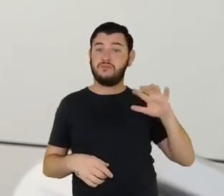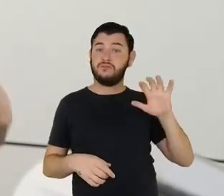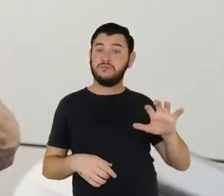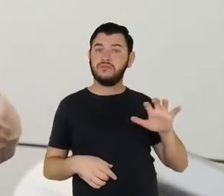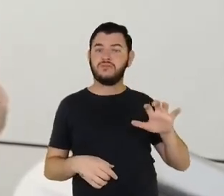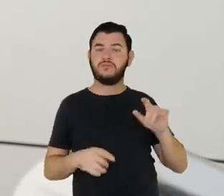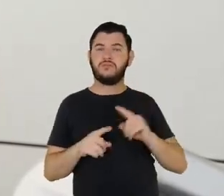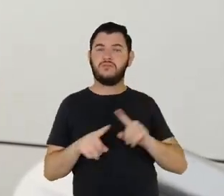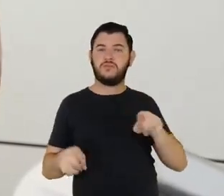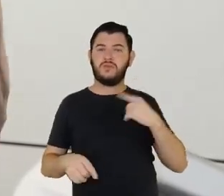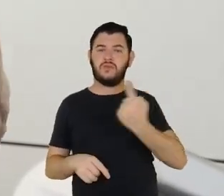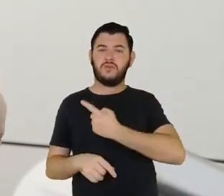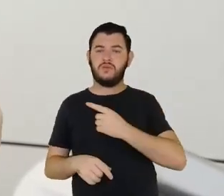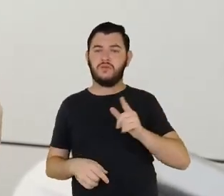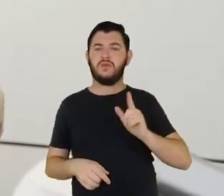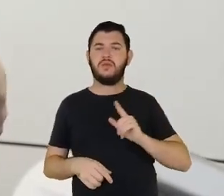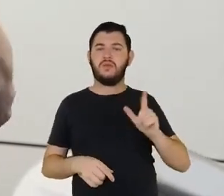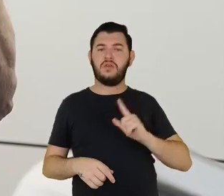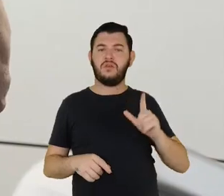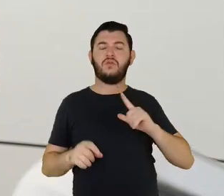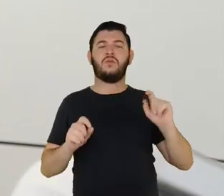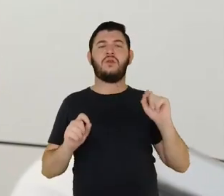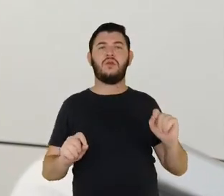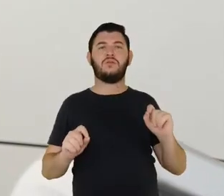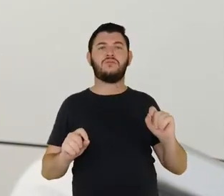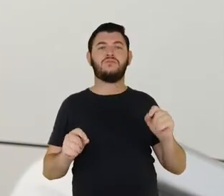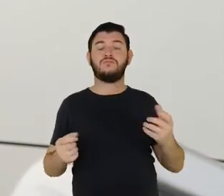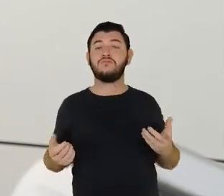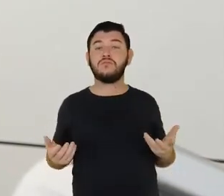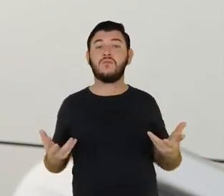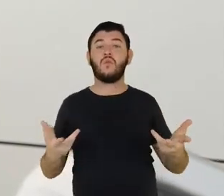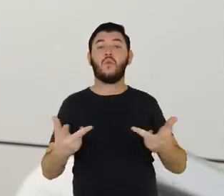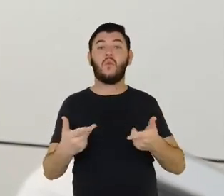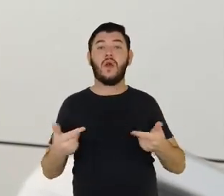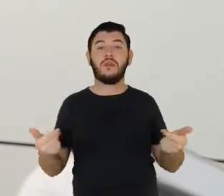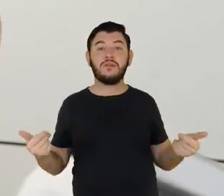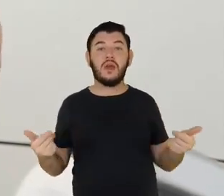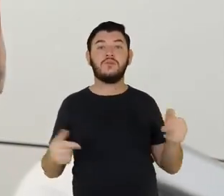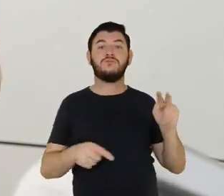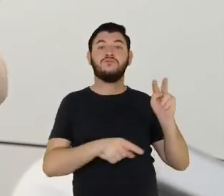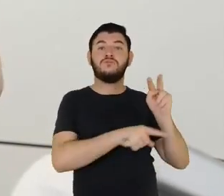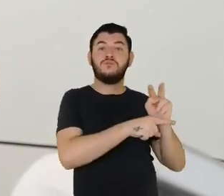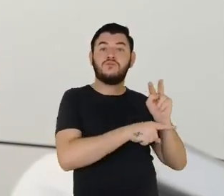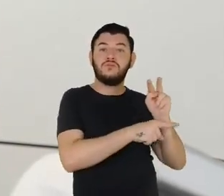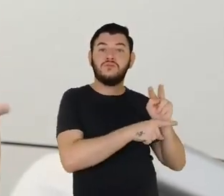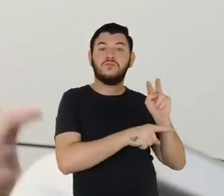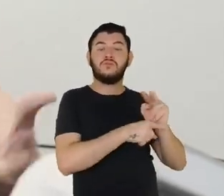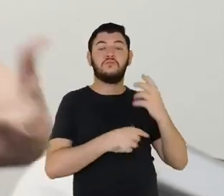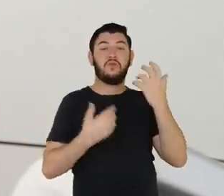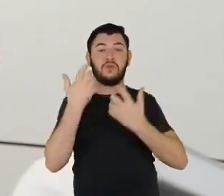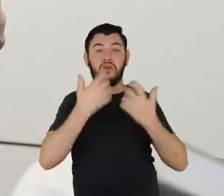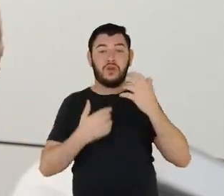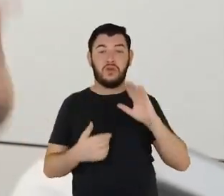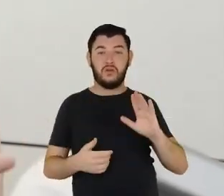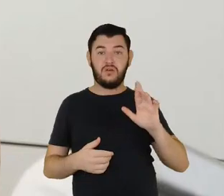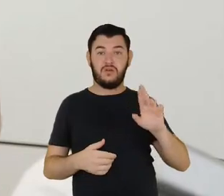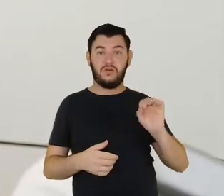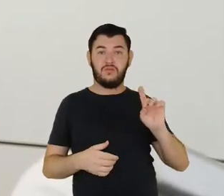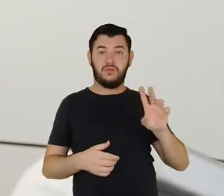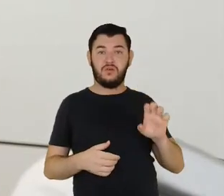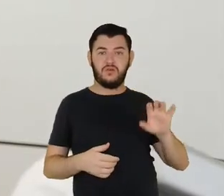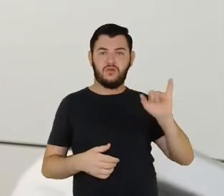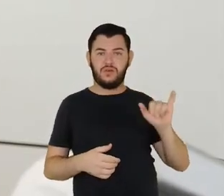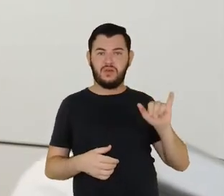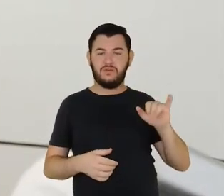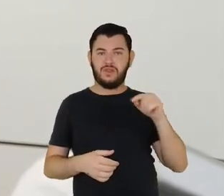muita qualidade, musicais da Broadway, mas não é o tipo de teatro que eu gosto. Eu quero um teatro mais teatrão mesmo, um teatro mais político,